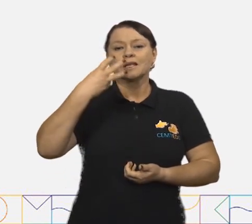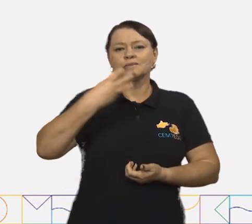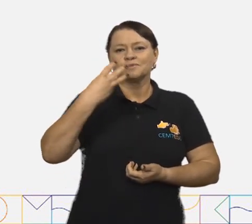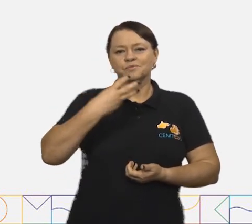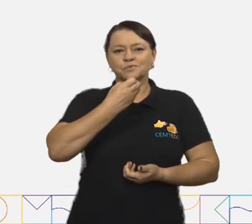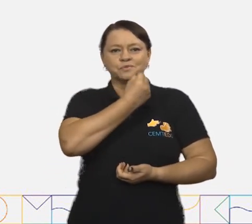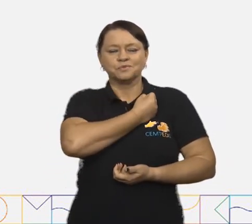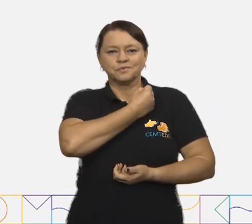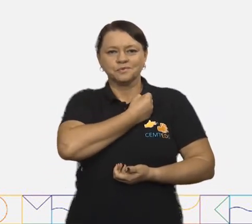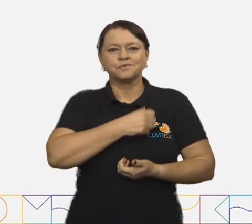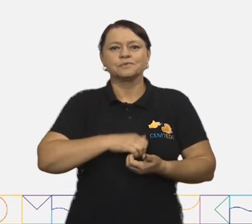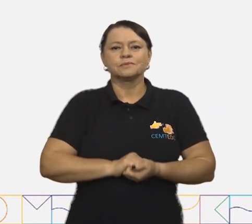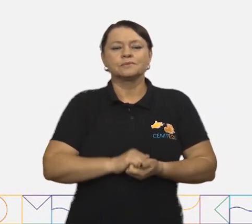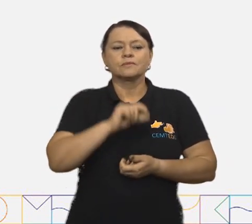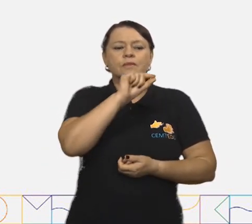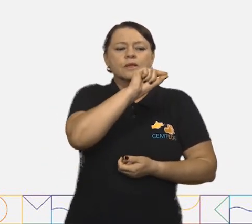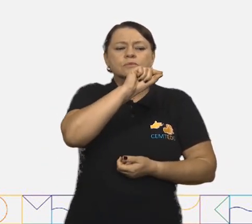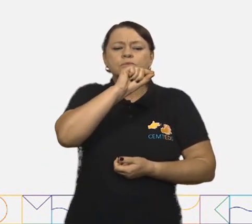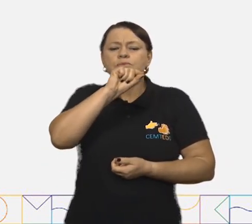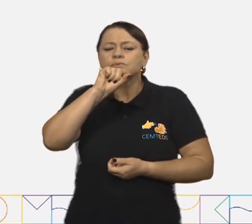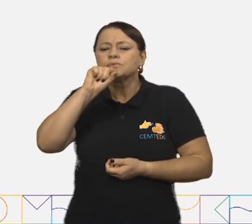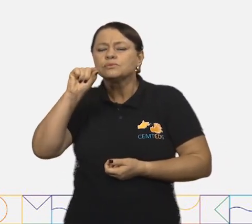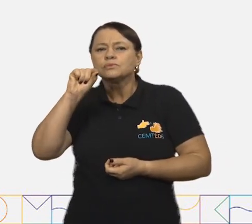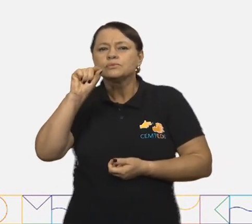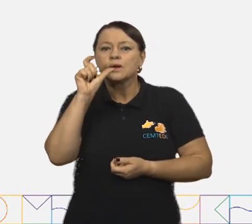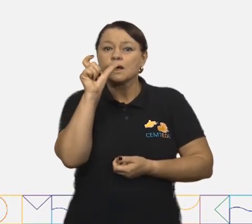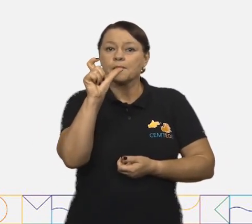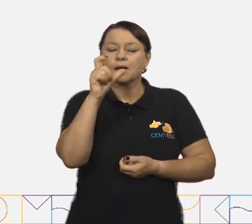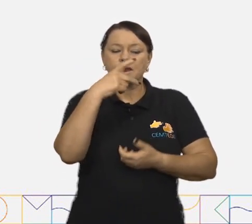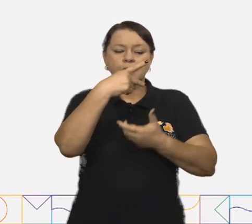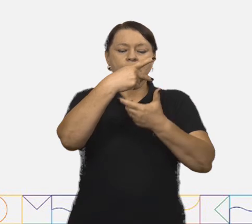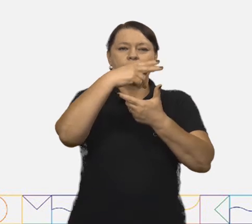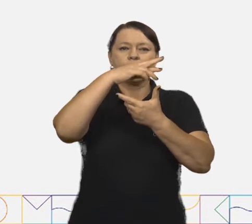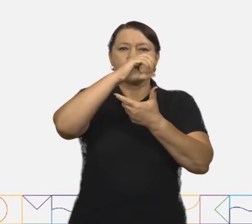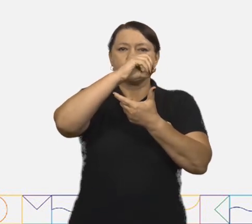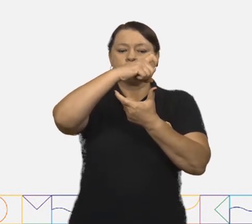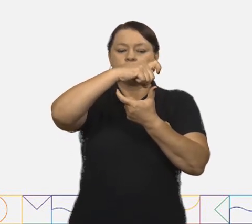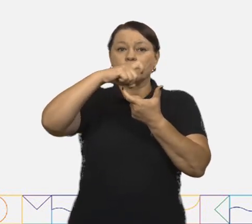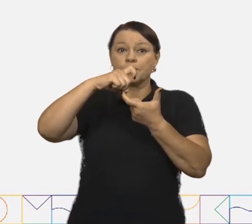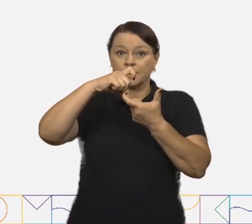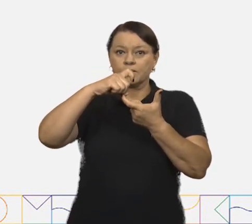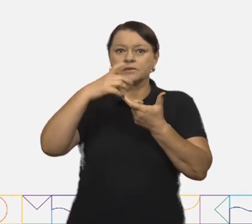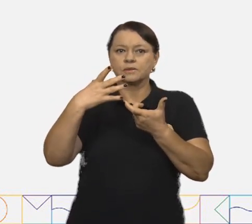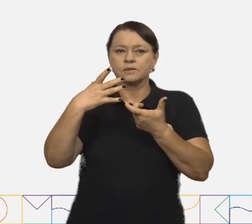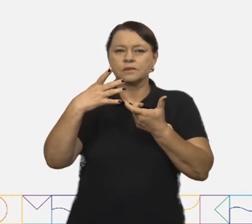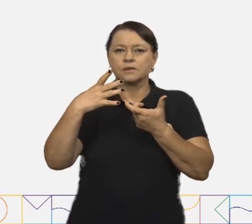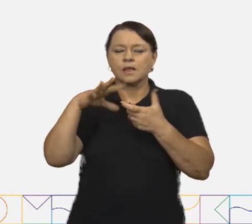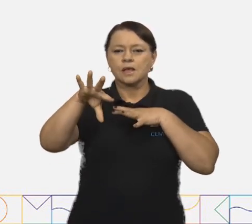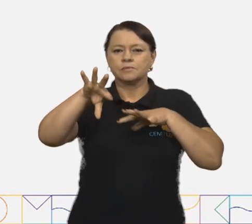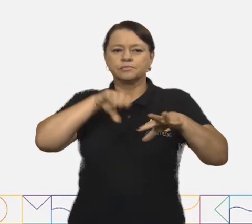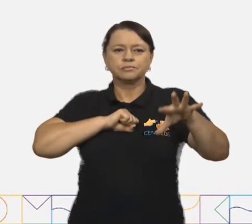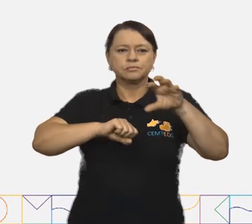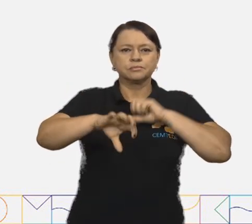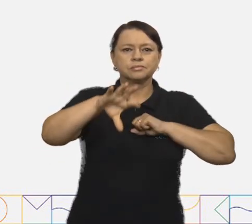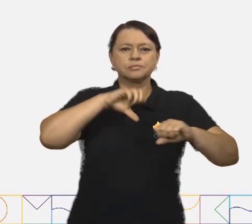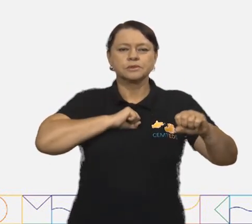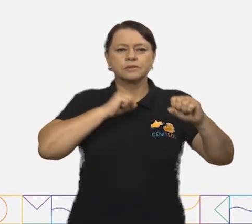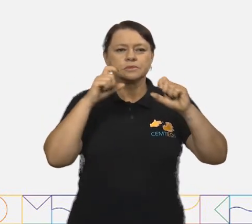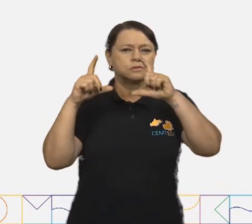E a regra que a gente viu na aula de hoje é: todas as palavras proparoxítonas